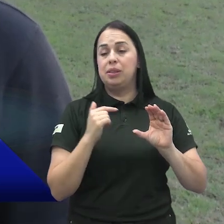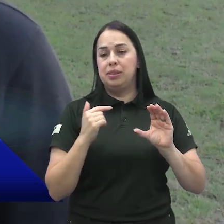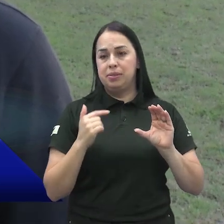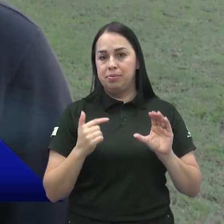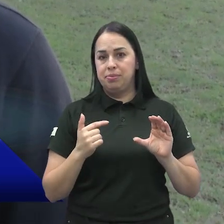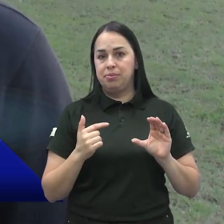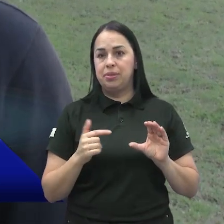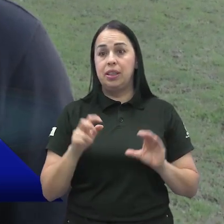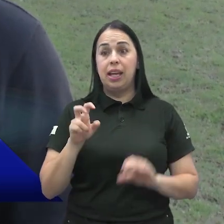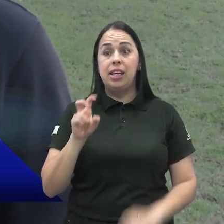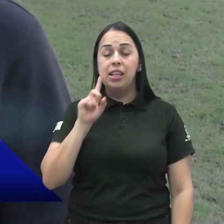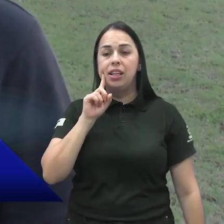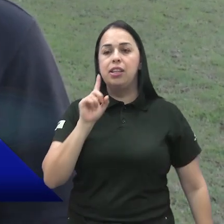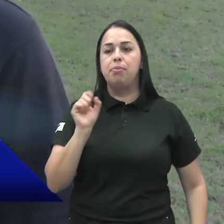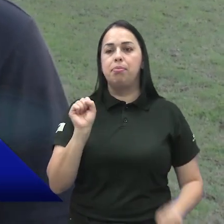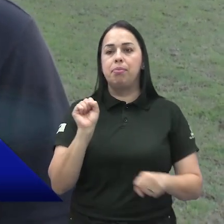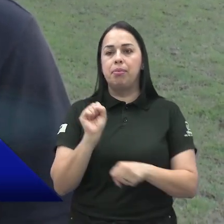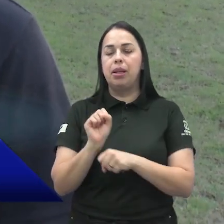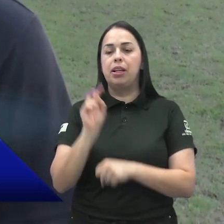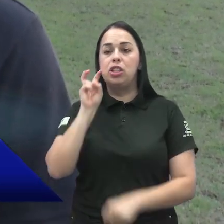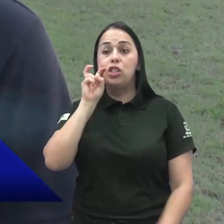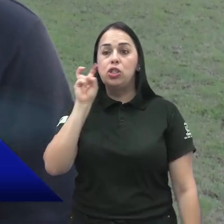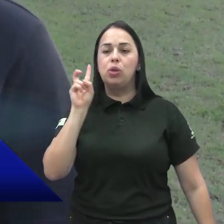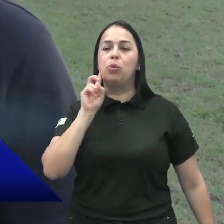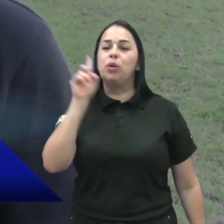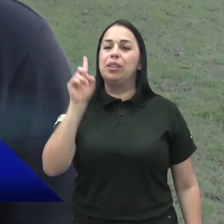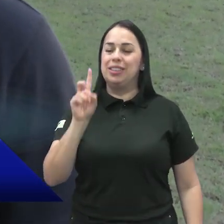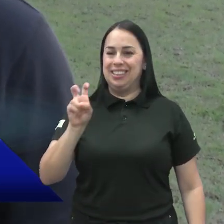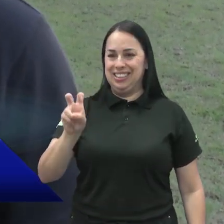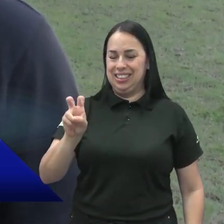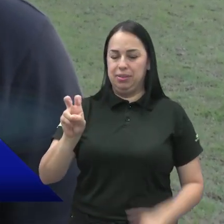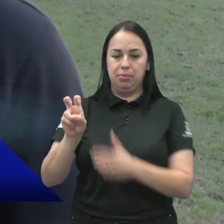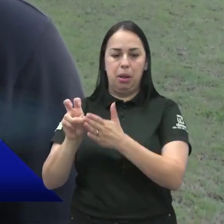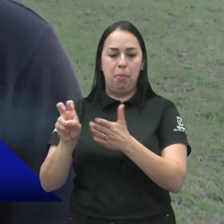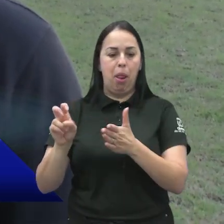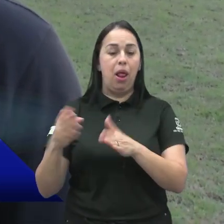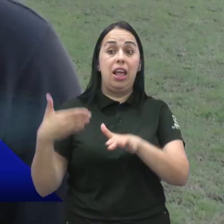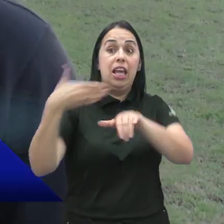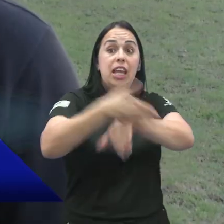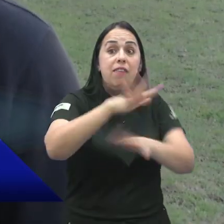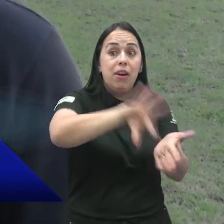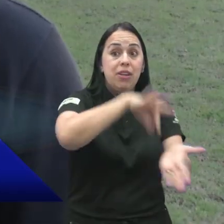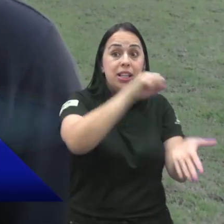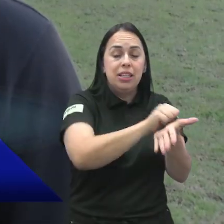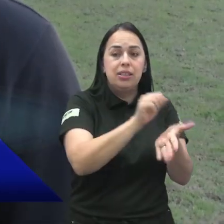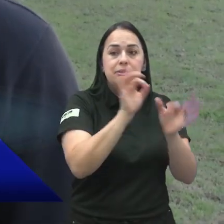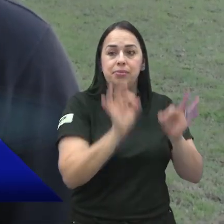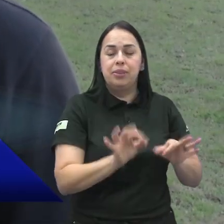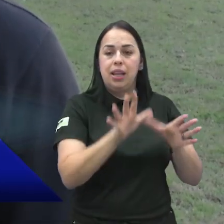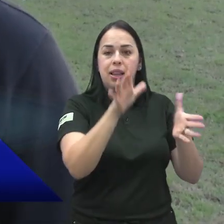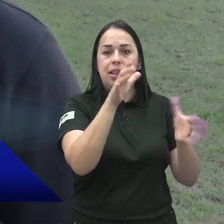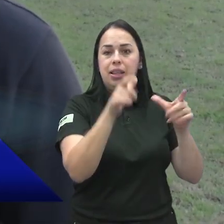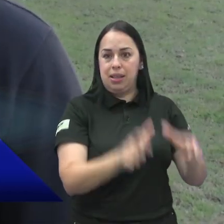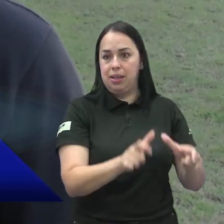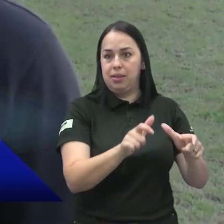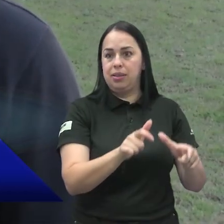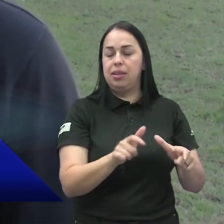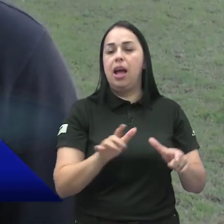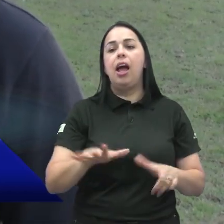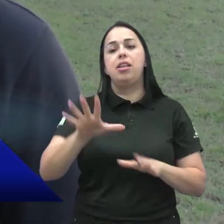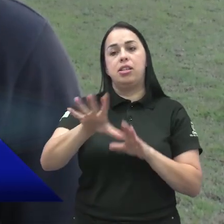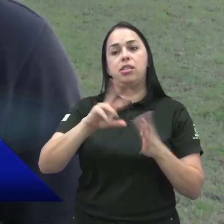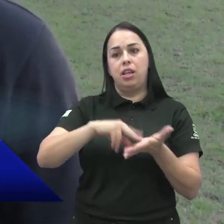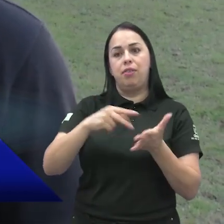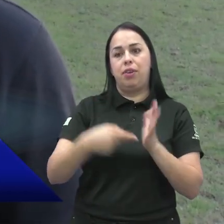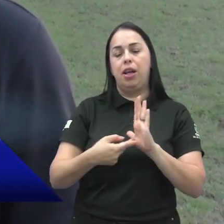no aplicativo. Você tem 5 dias úteis para vir fazer a inscrição naquela unidade que você foi sorteado, que você foi,